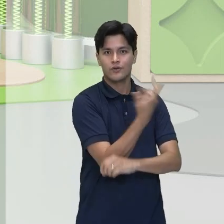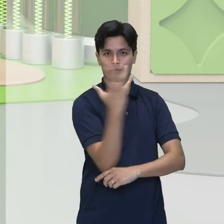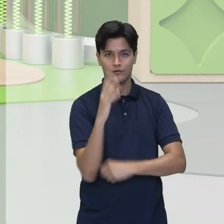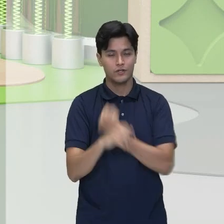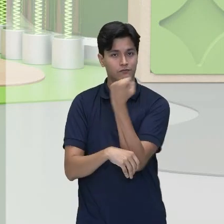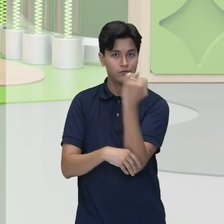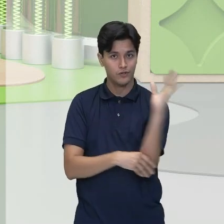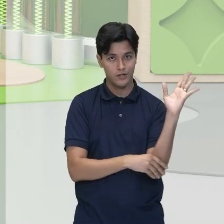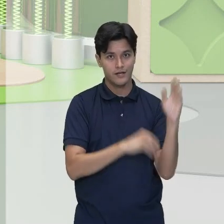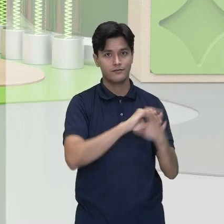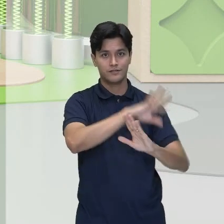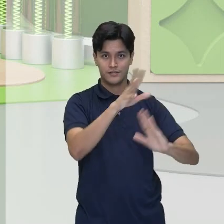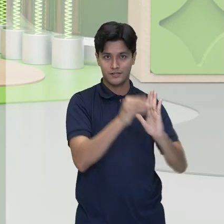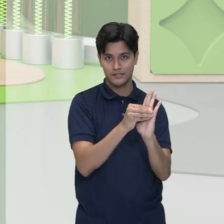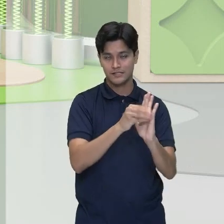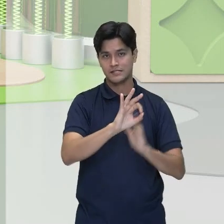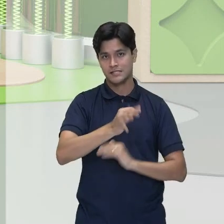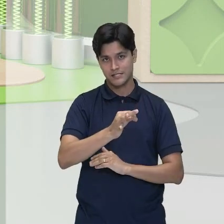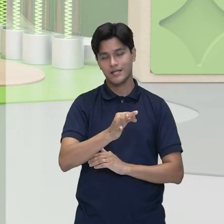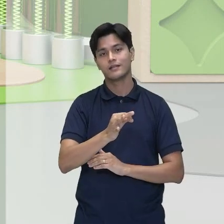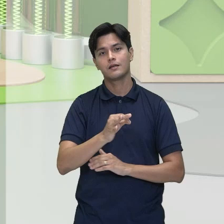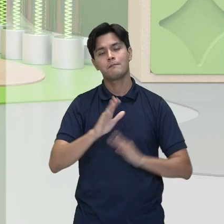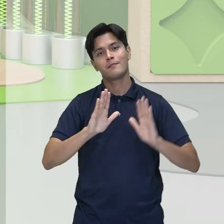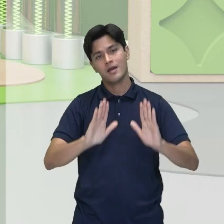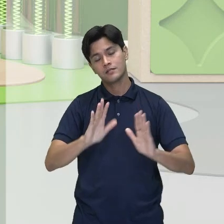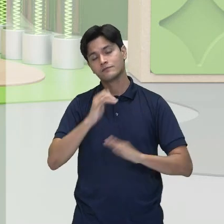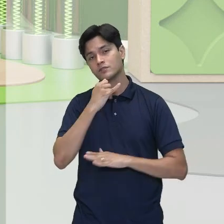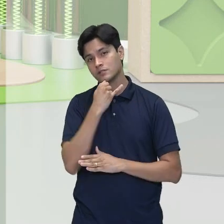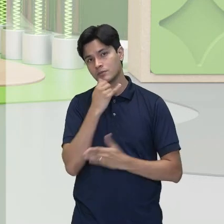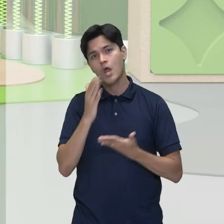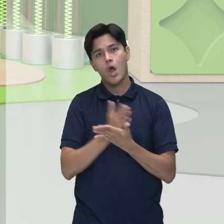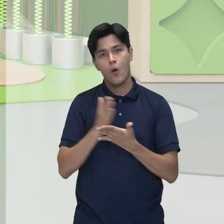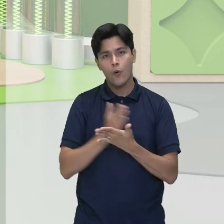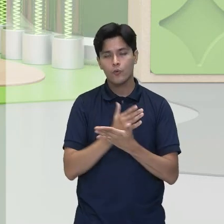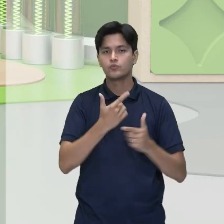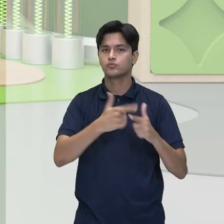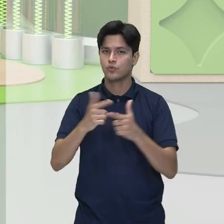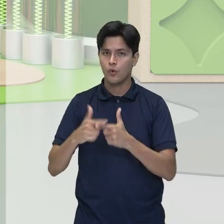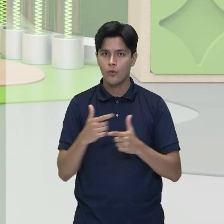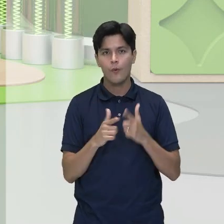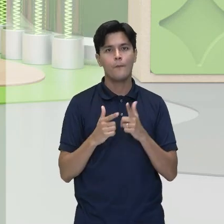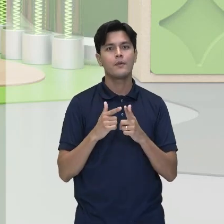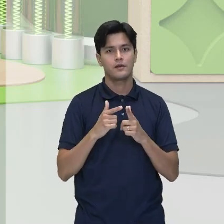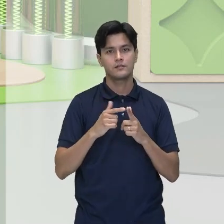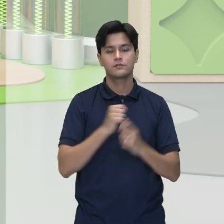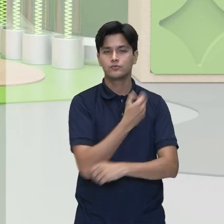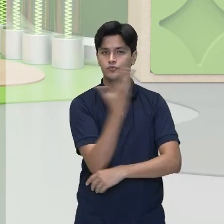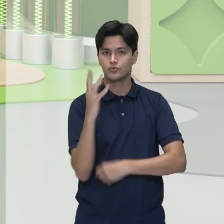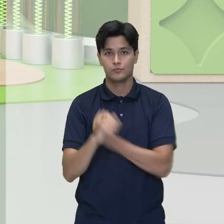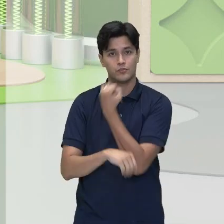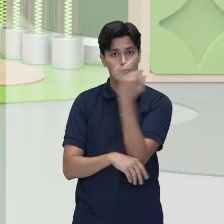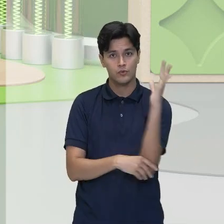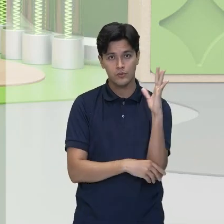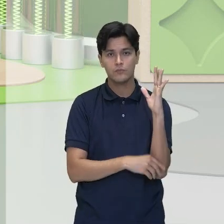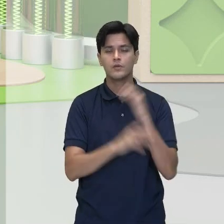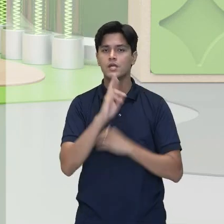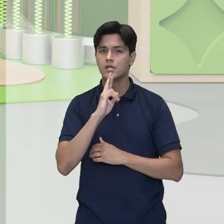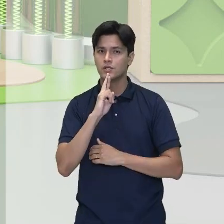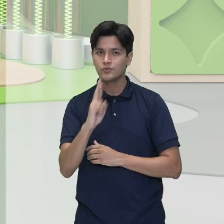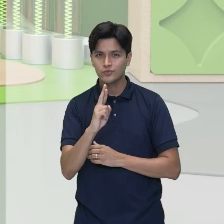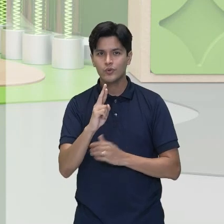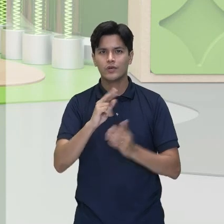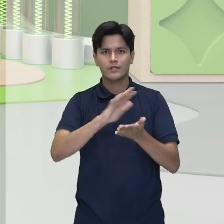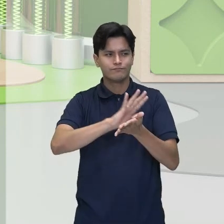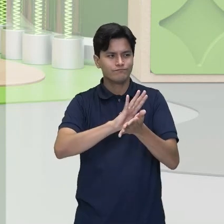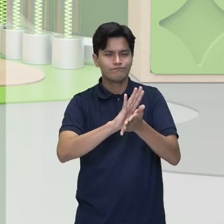alguns problemas do meio ambiente ou no meio ambiente têm causado cada vez mais a devastação